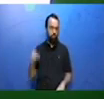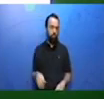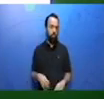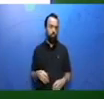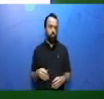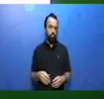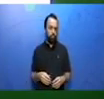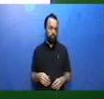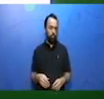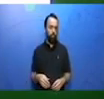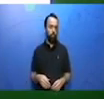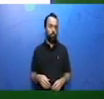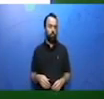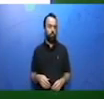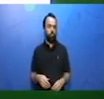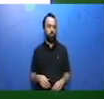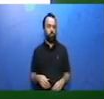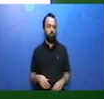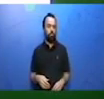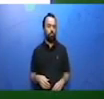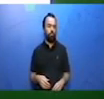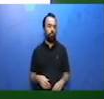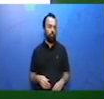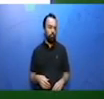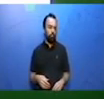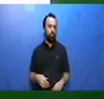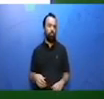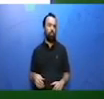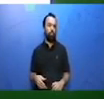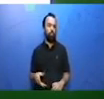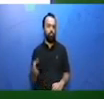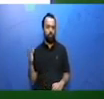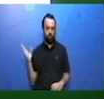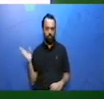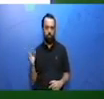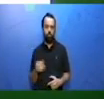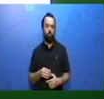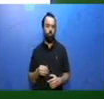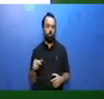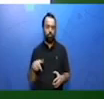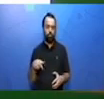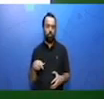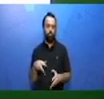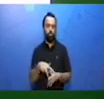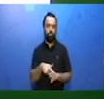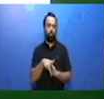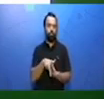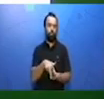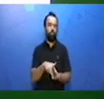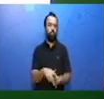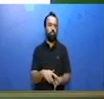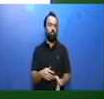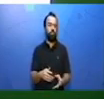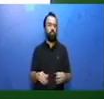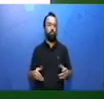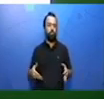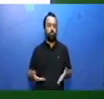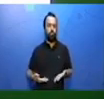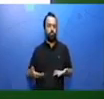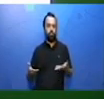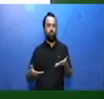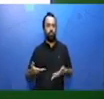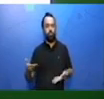sempre são fornecidos rapidamente, né? A gente tem aqui em Barretos, a gente tem Muitos serviços públicos